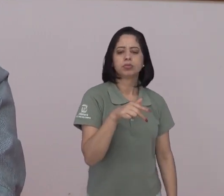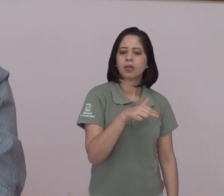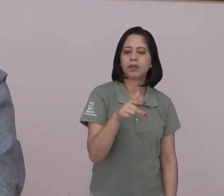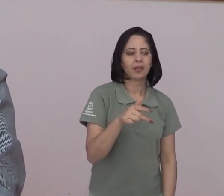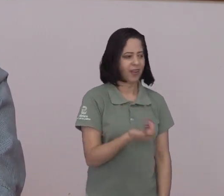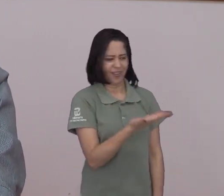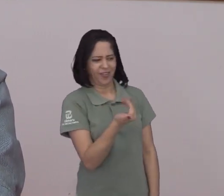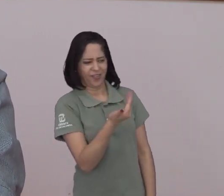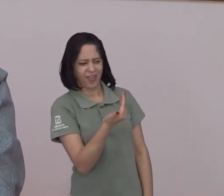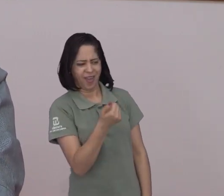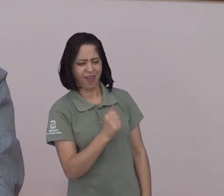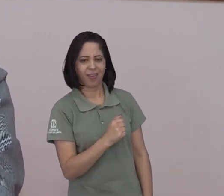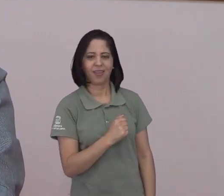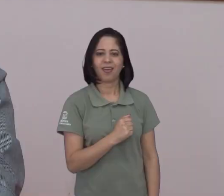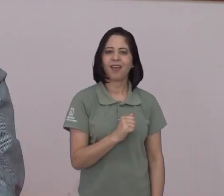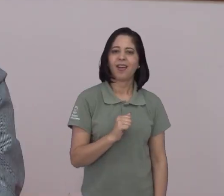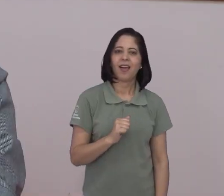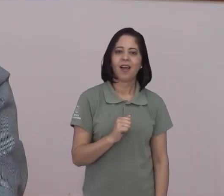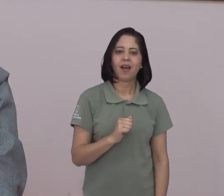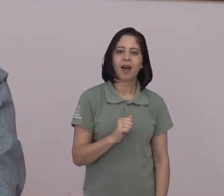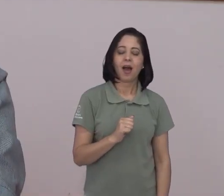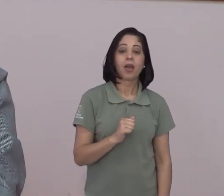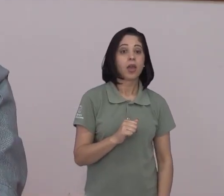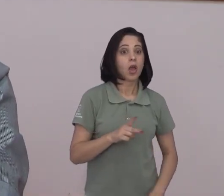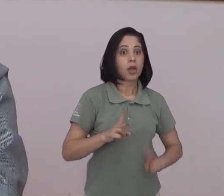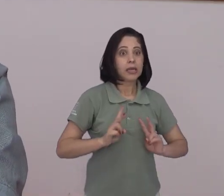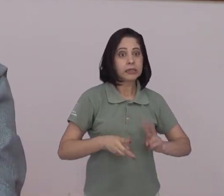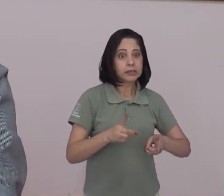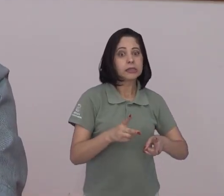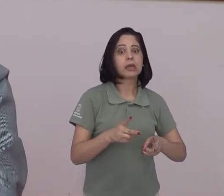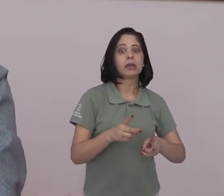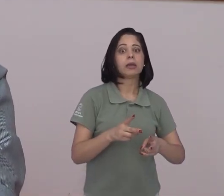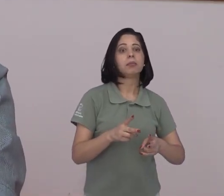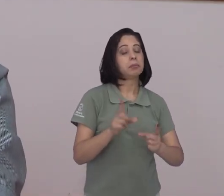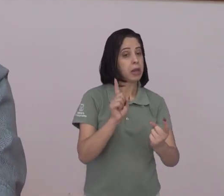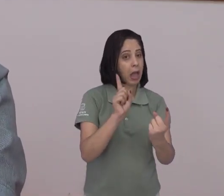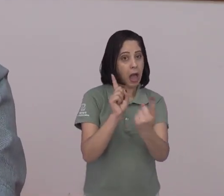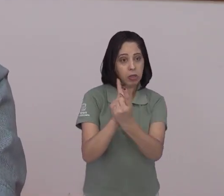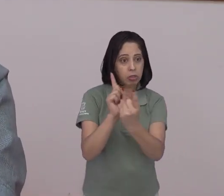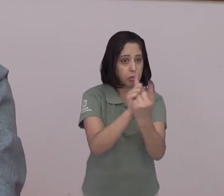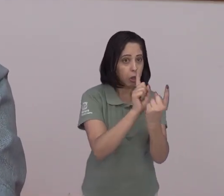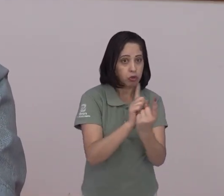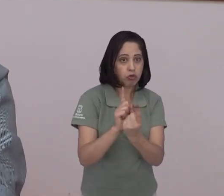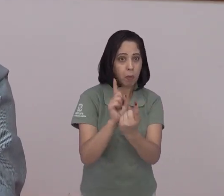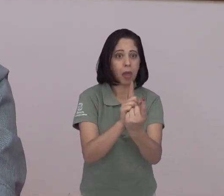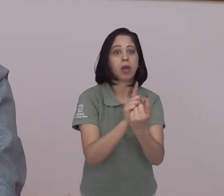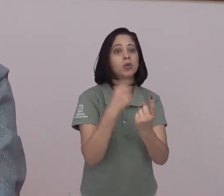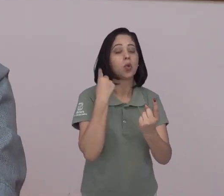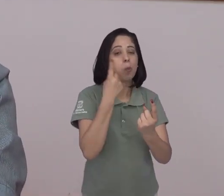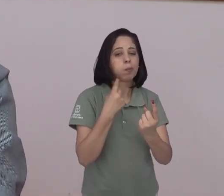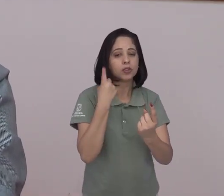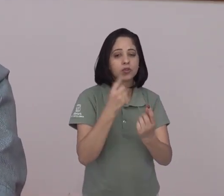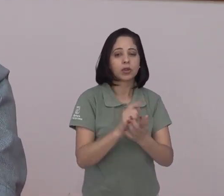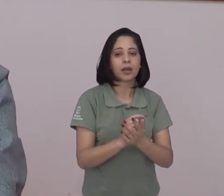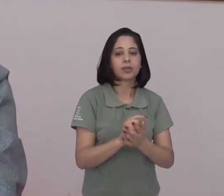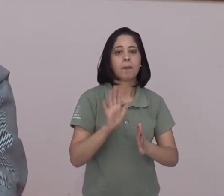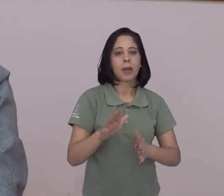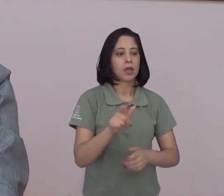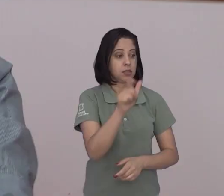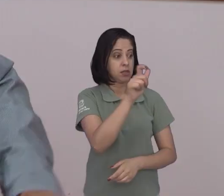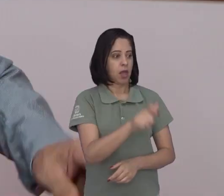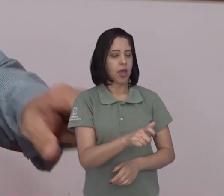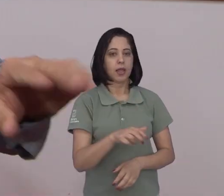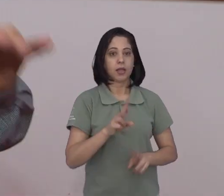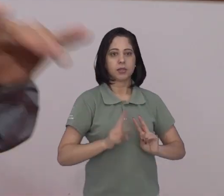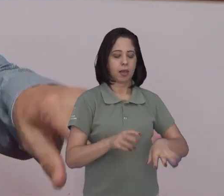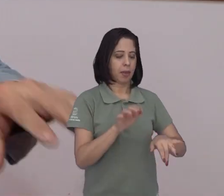eu chegava no escritório do Altino e ele falava, entra menino. E tendo gente, mesmo ele atendendo outras pessoas, que era o escritório de advocacia,